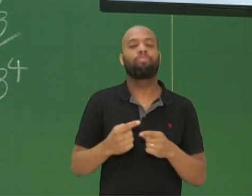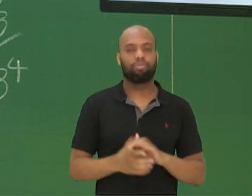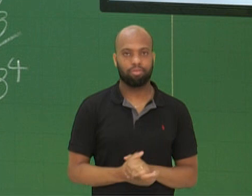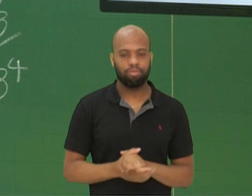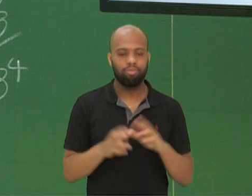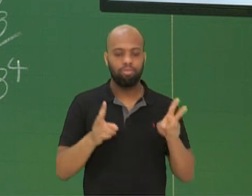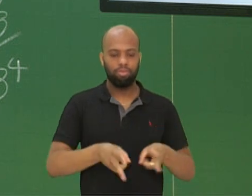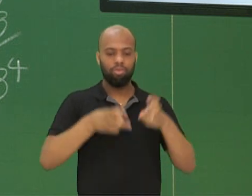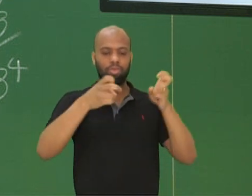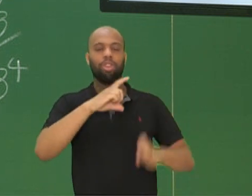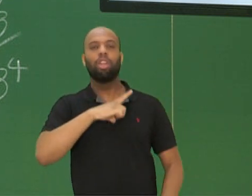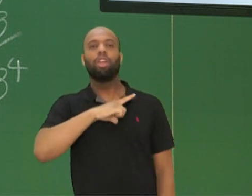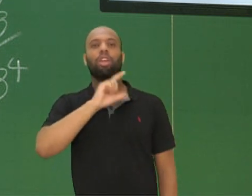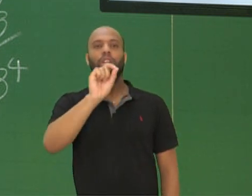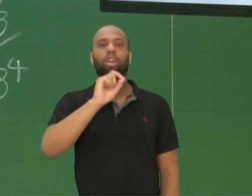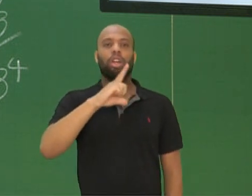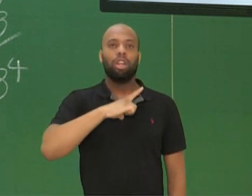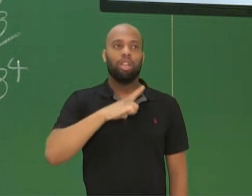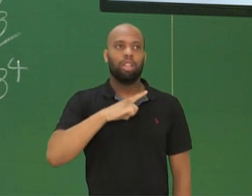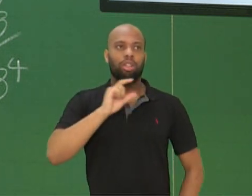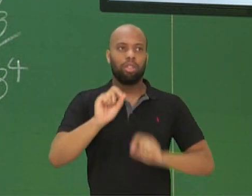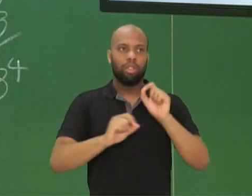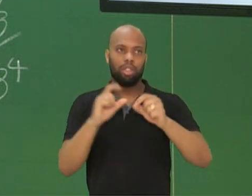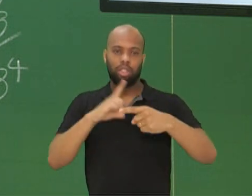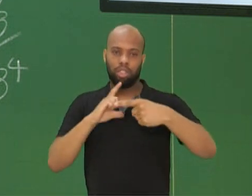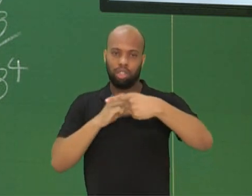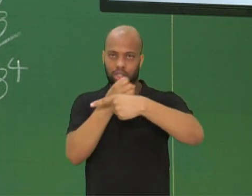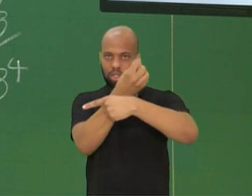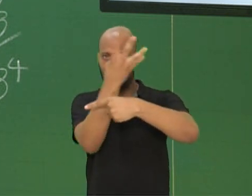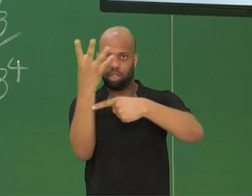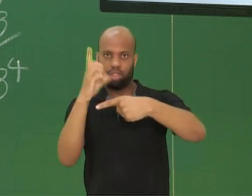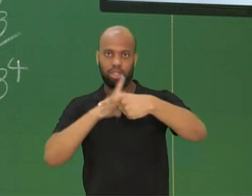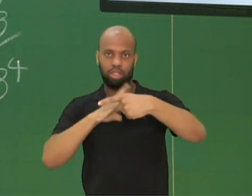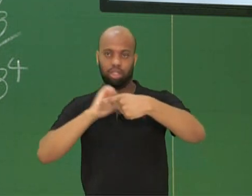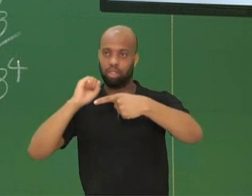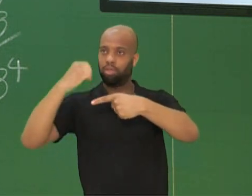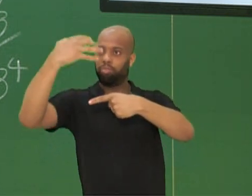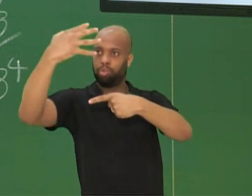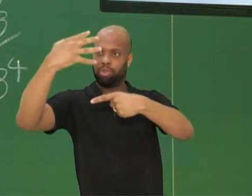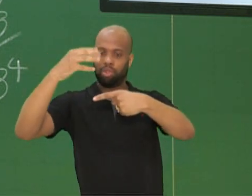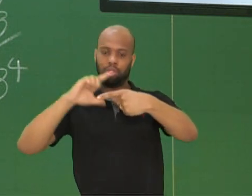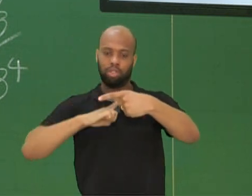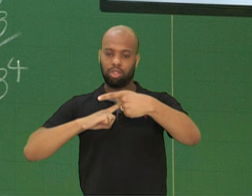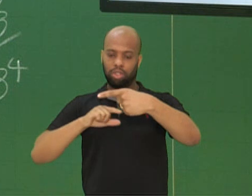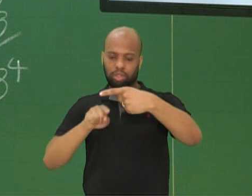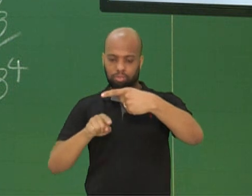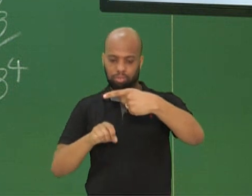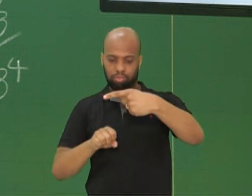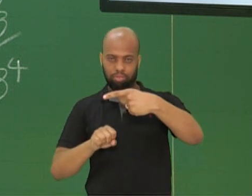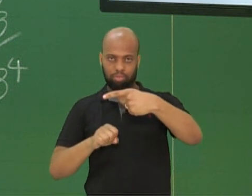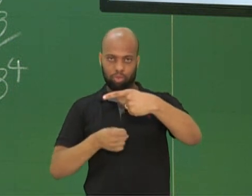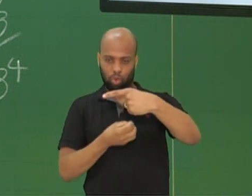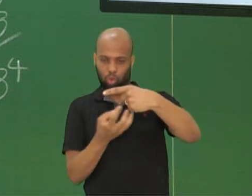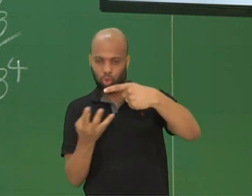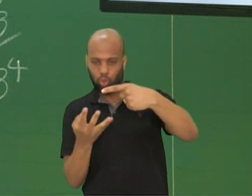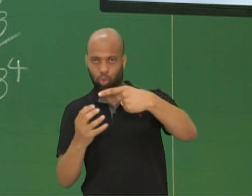A gente consegue resolver dessa forma. Lembra? Qual que é a propriedade? Vou colocar em amarelo aqui, destacar essa